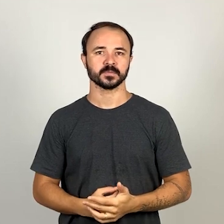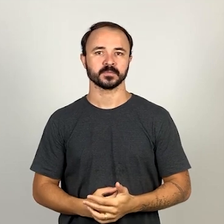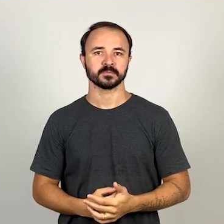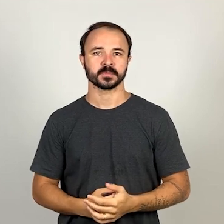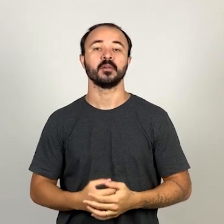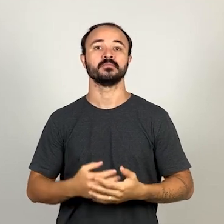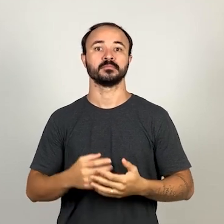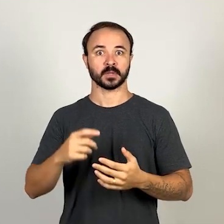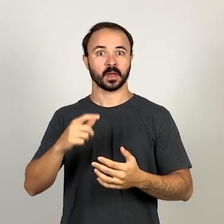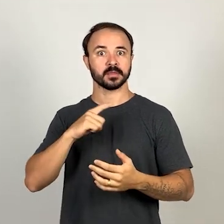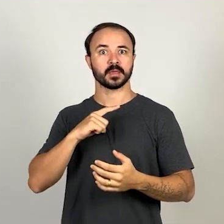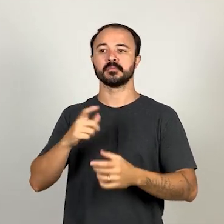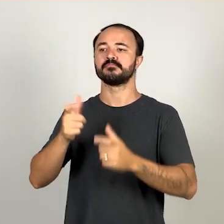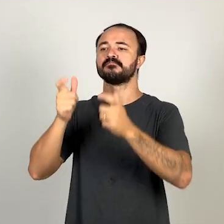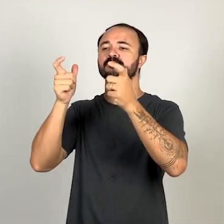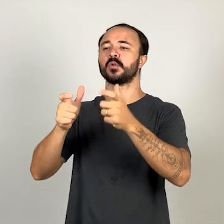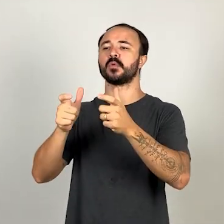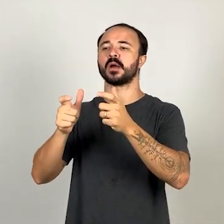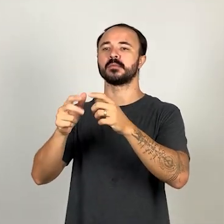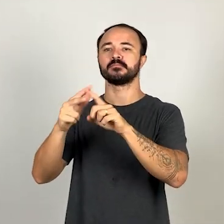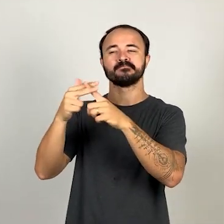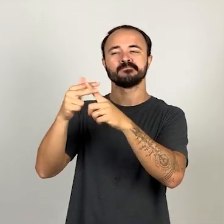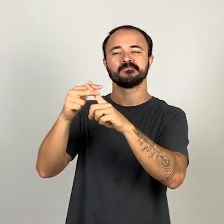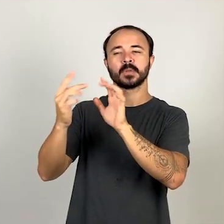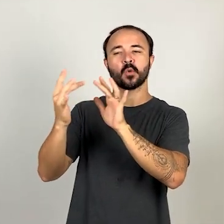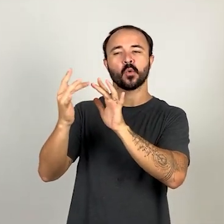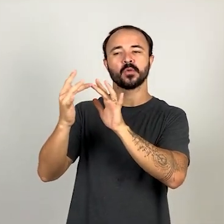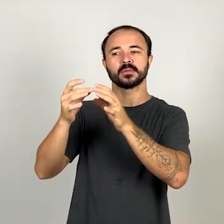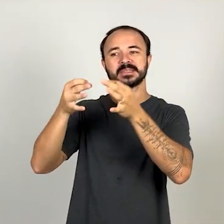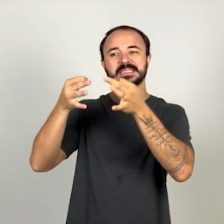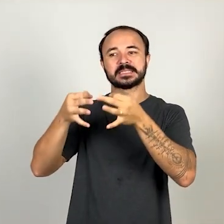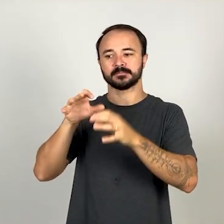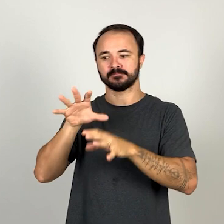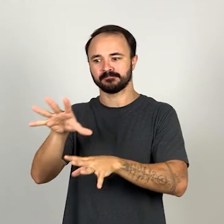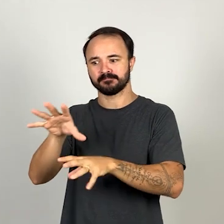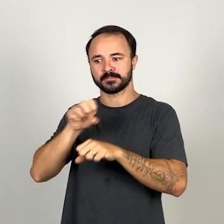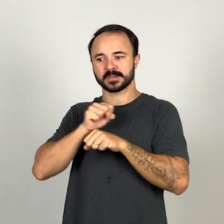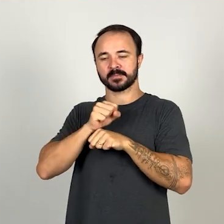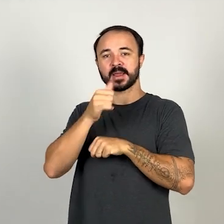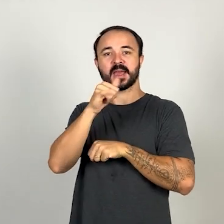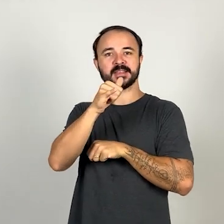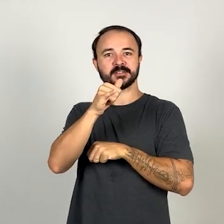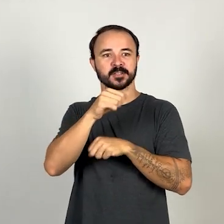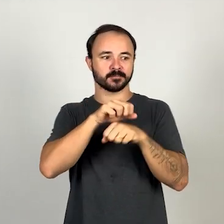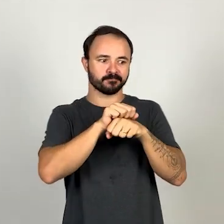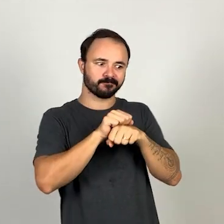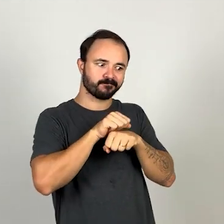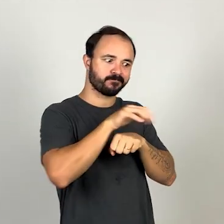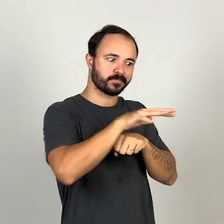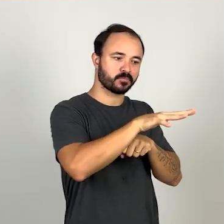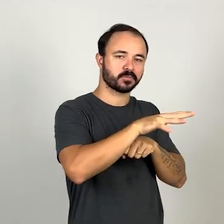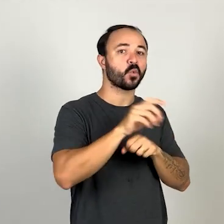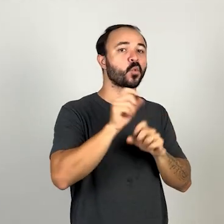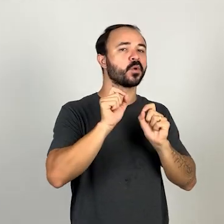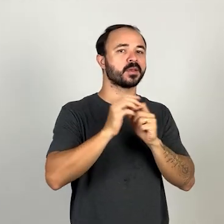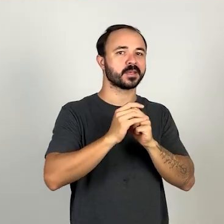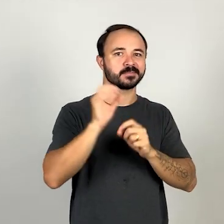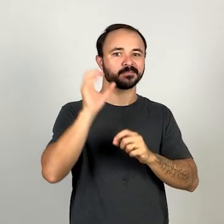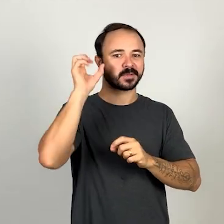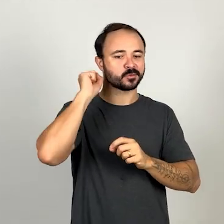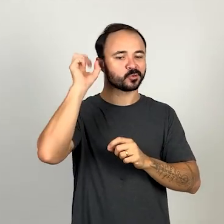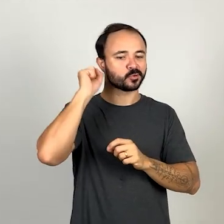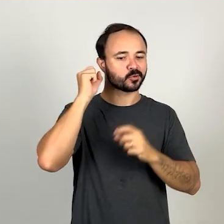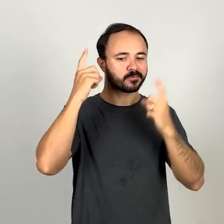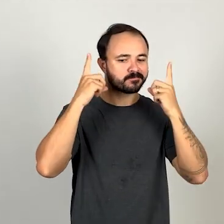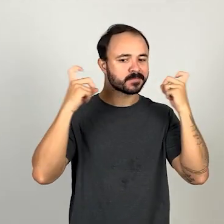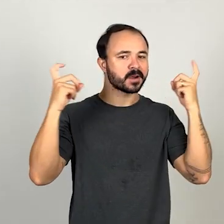Ele também vai ter entradas para que a corrente elétrica possa passar por ele. Um gerador de energia. Só que esse gerador